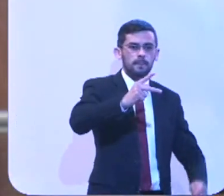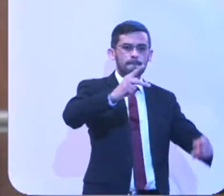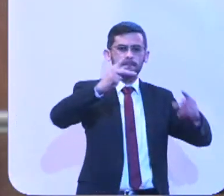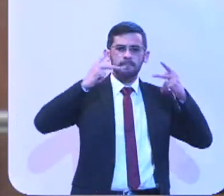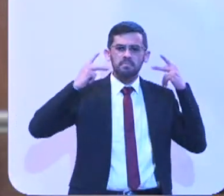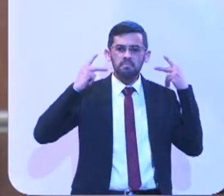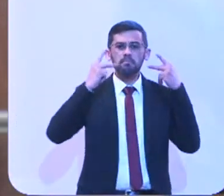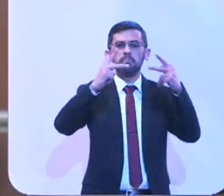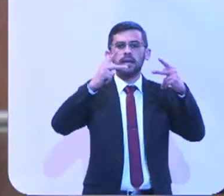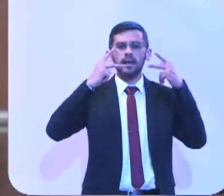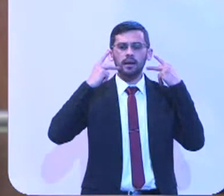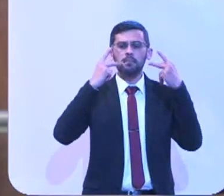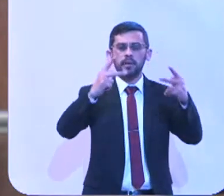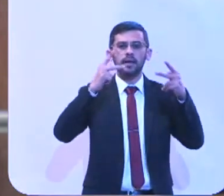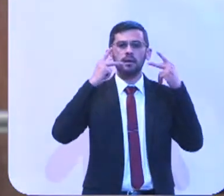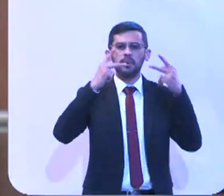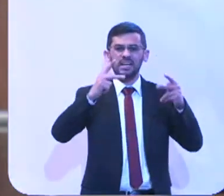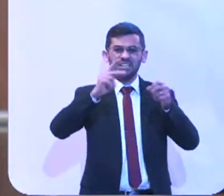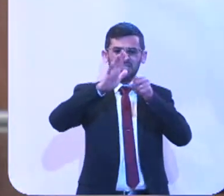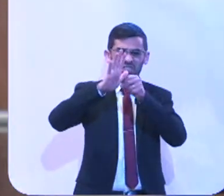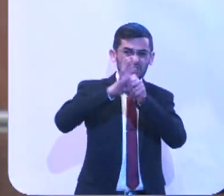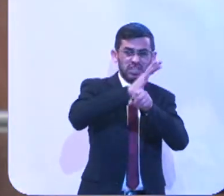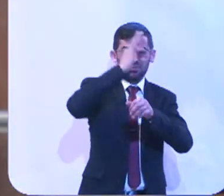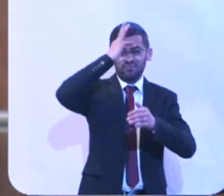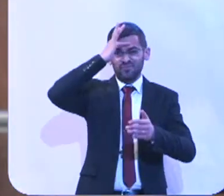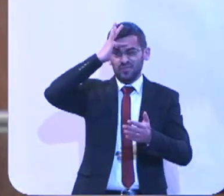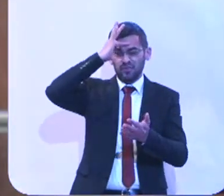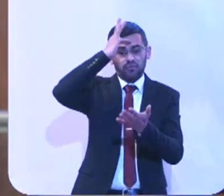prega, prega cheio de fé.